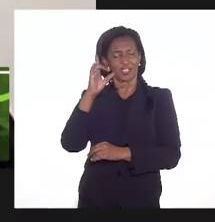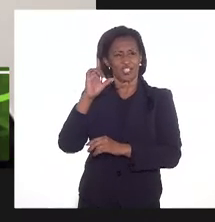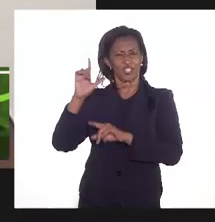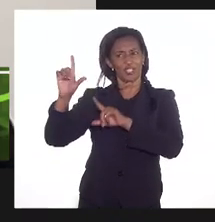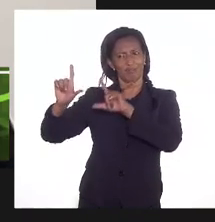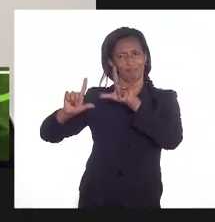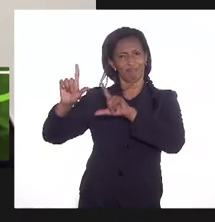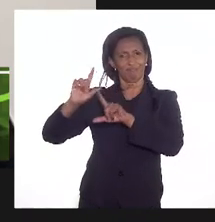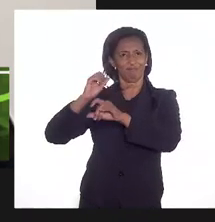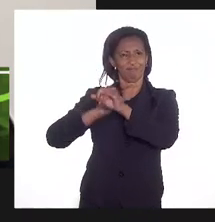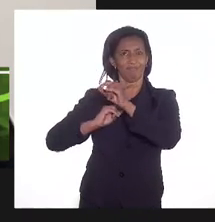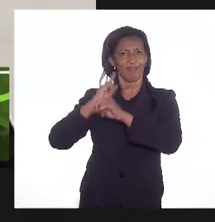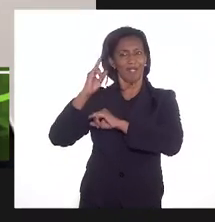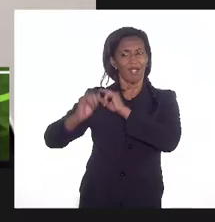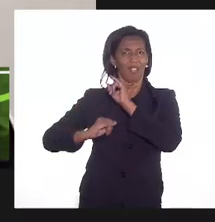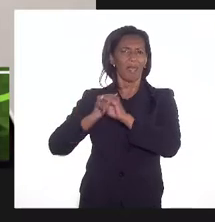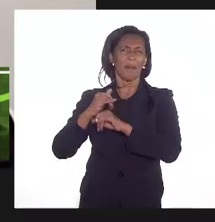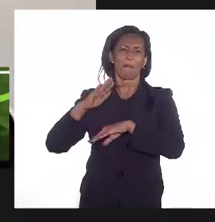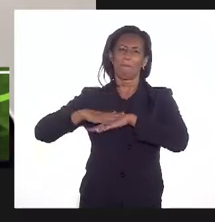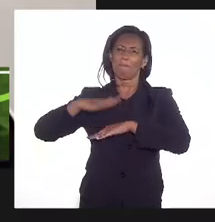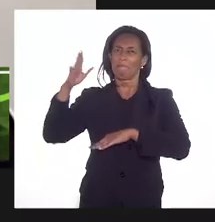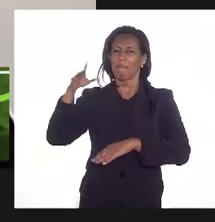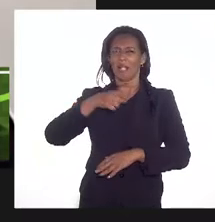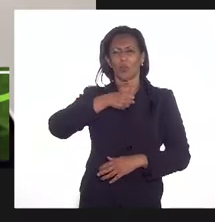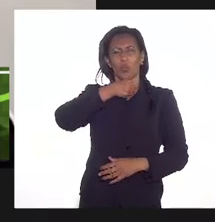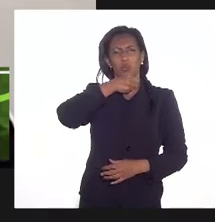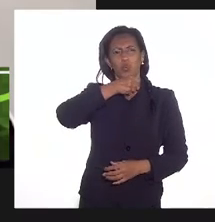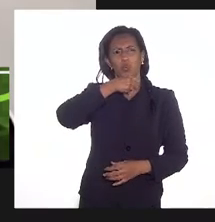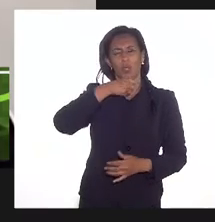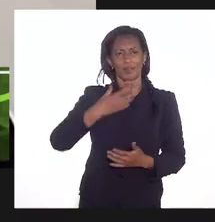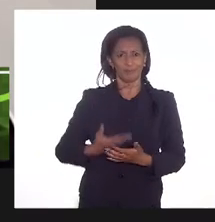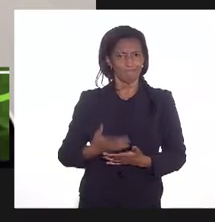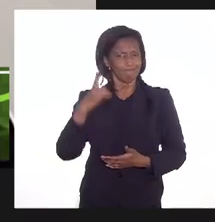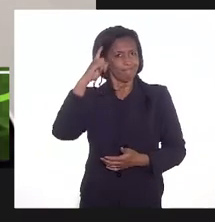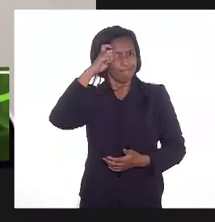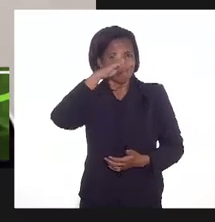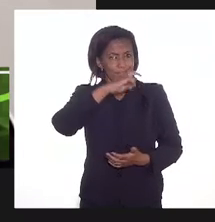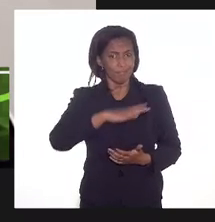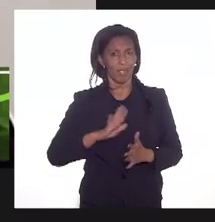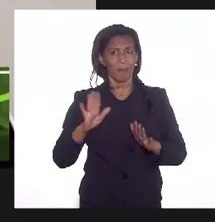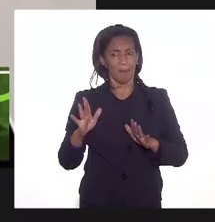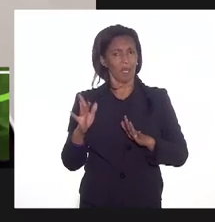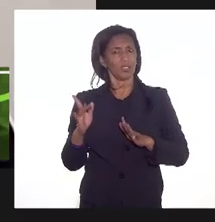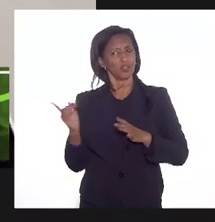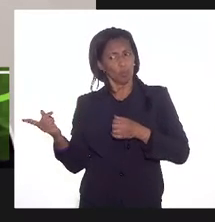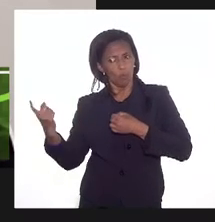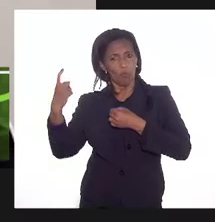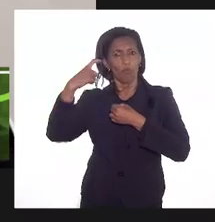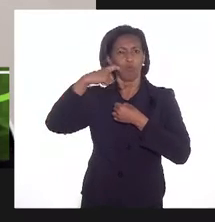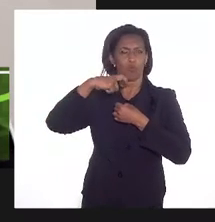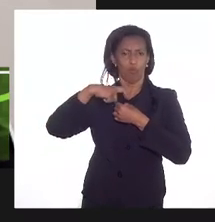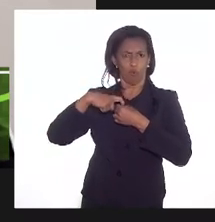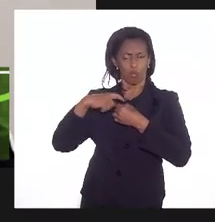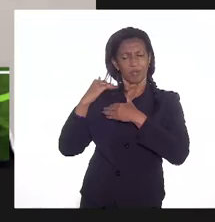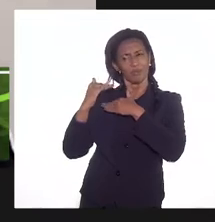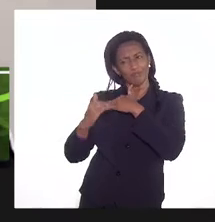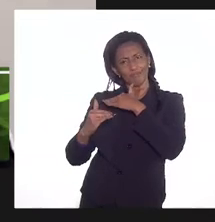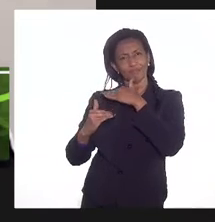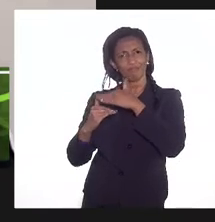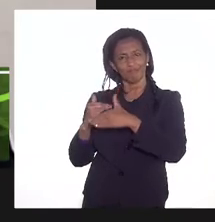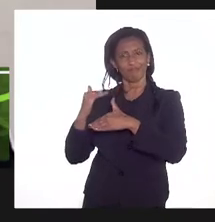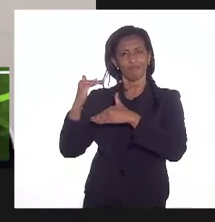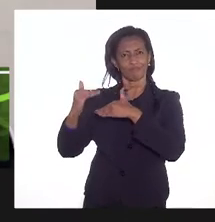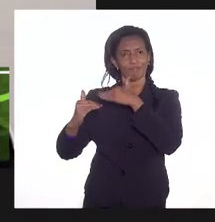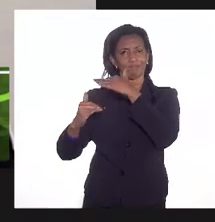os mais idosos mas estamos recuperando gradativamente